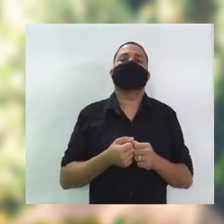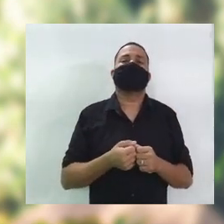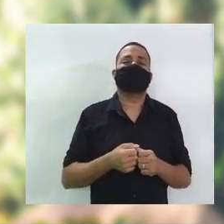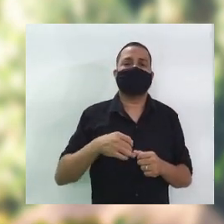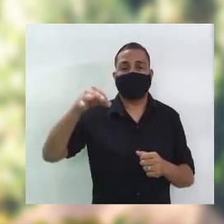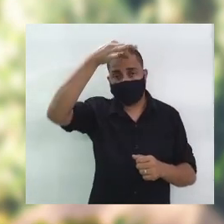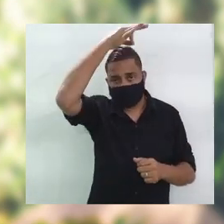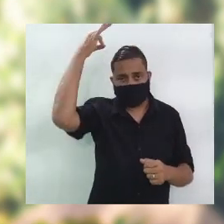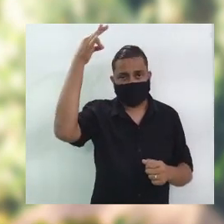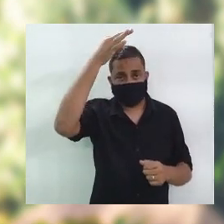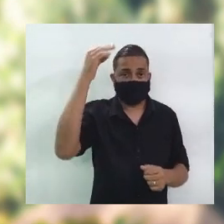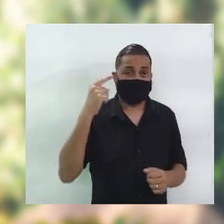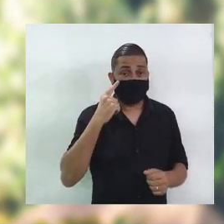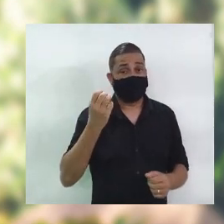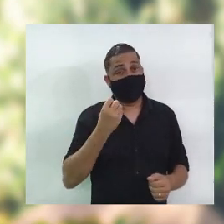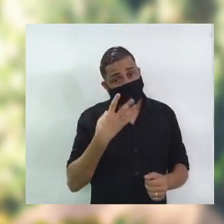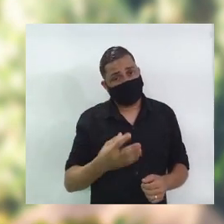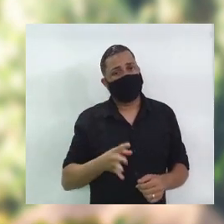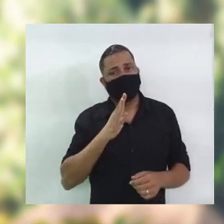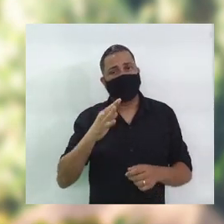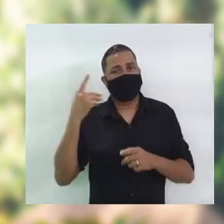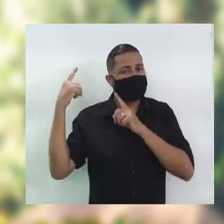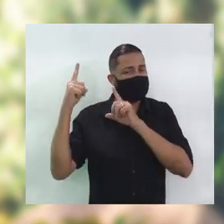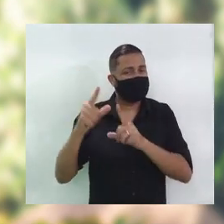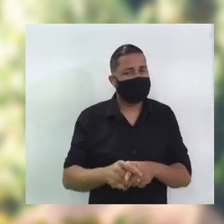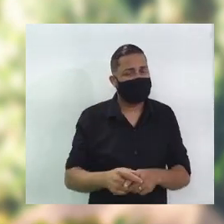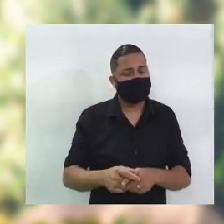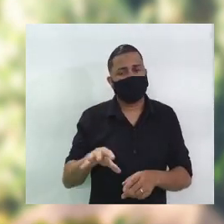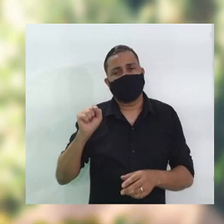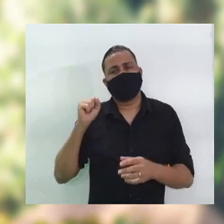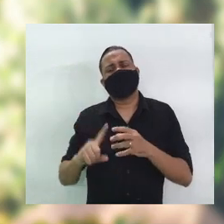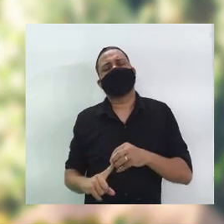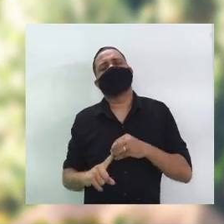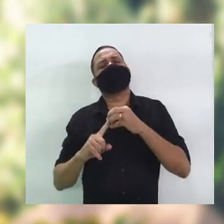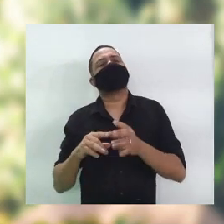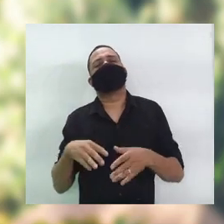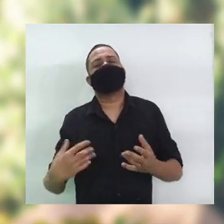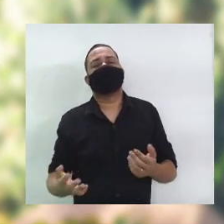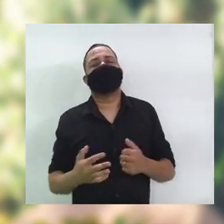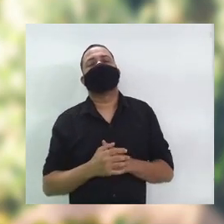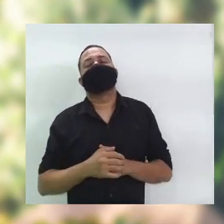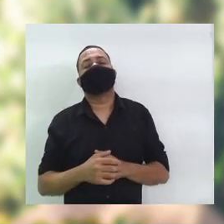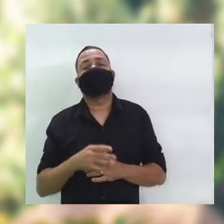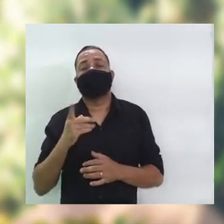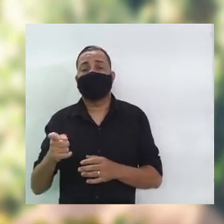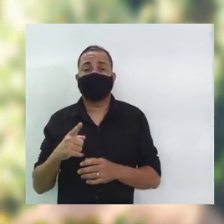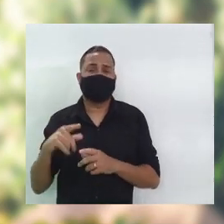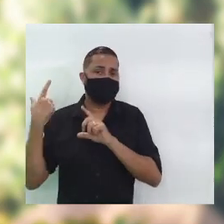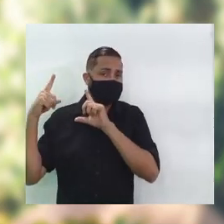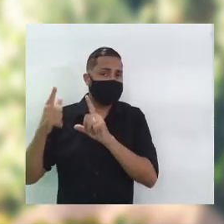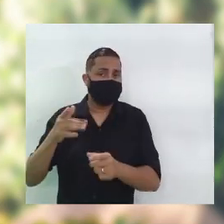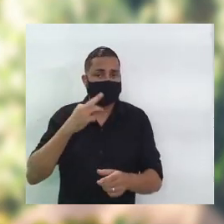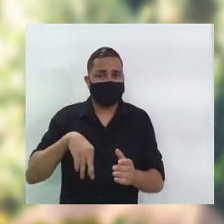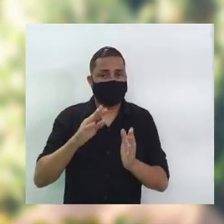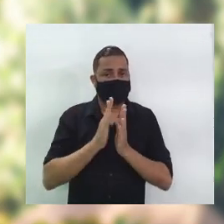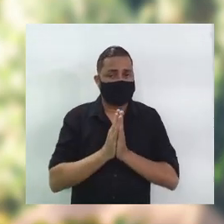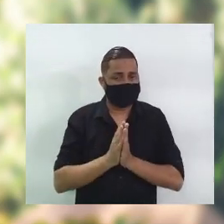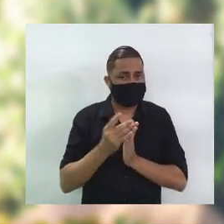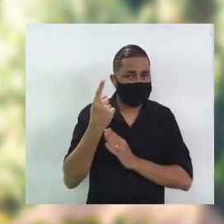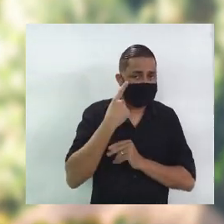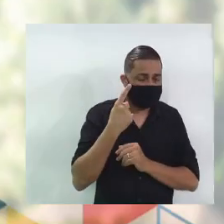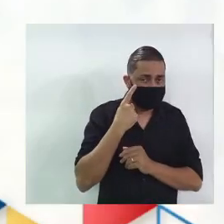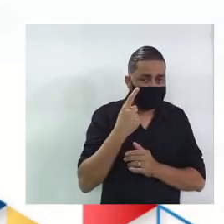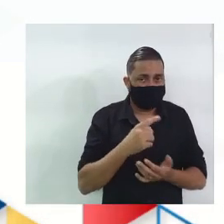bom conhecer a tradição do outro. E agora vamos ver os princípios. Quais os princípios dessa tradição religiosa?